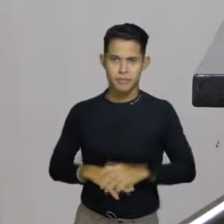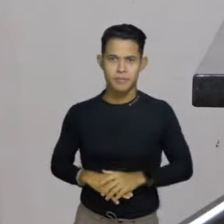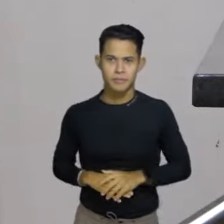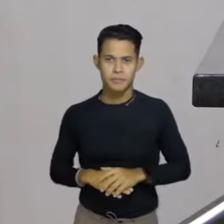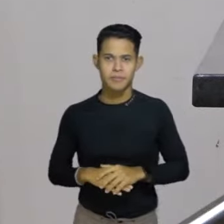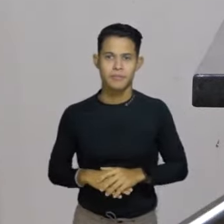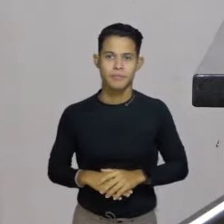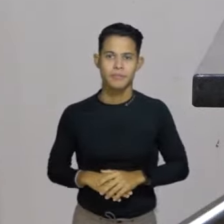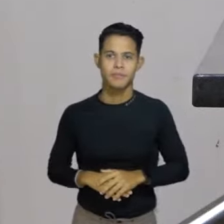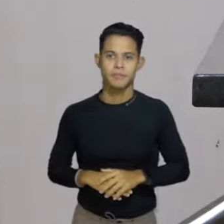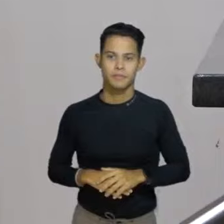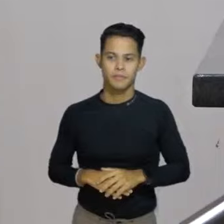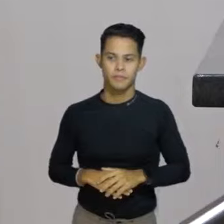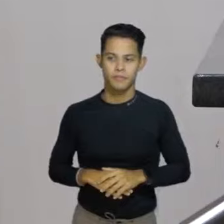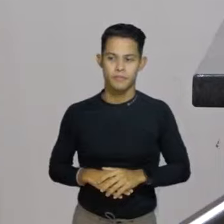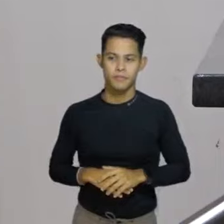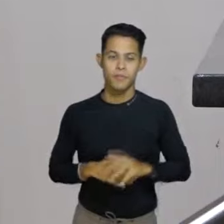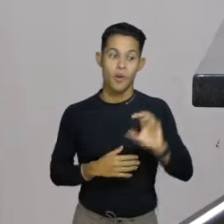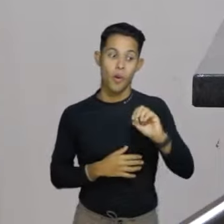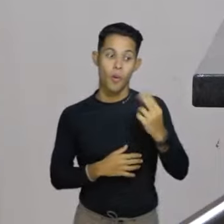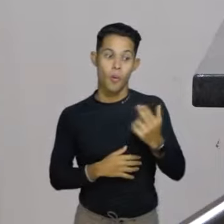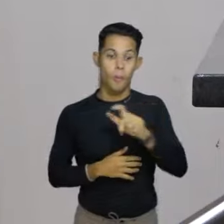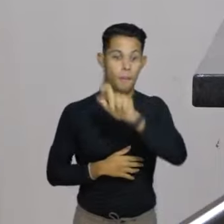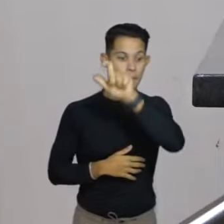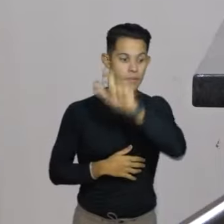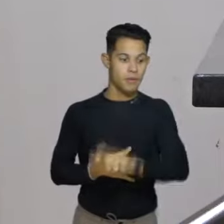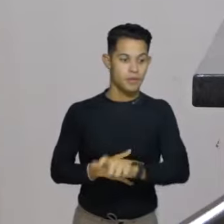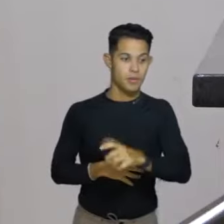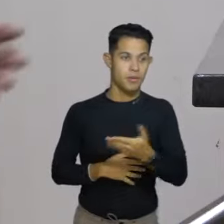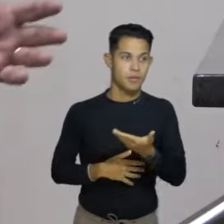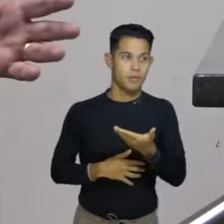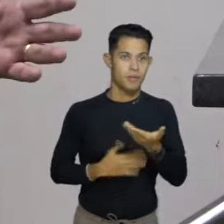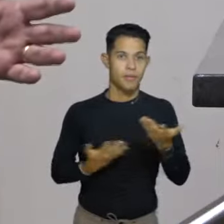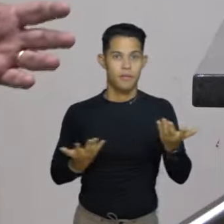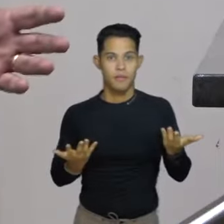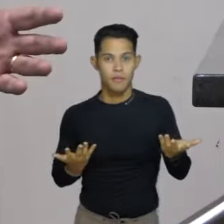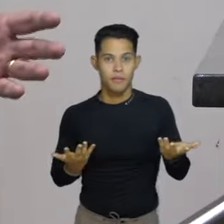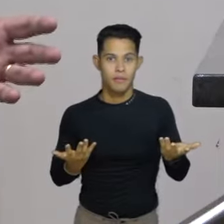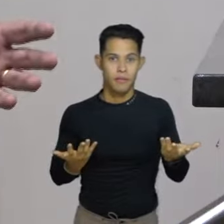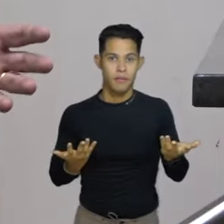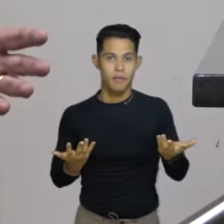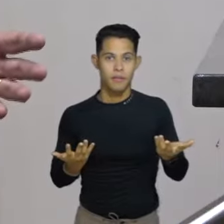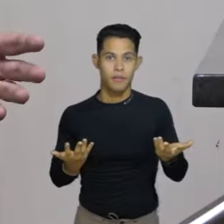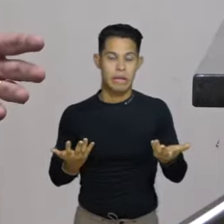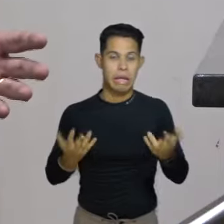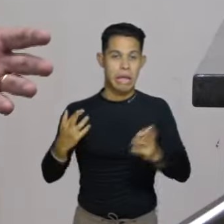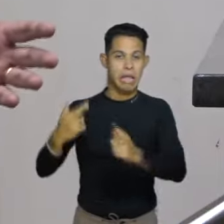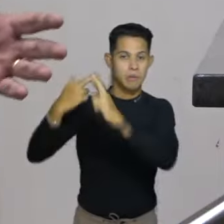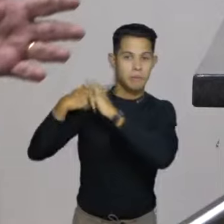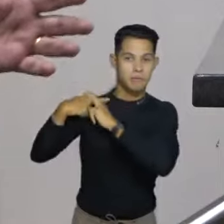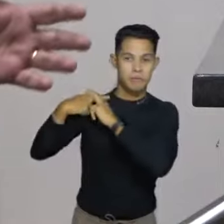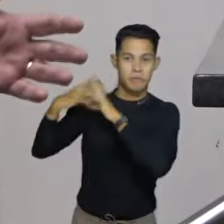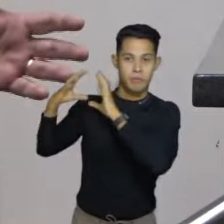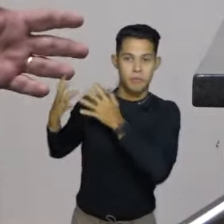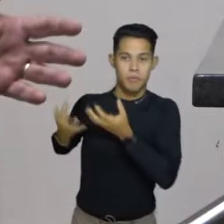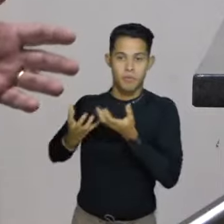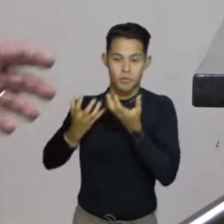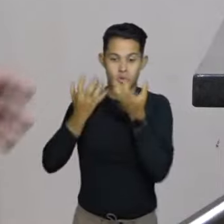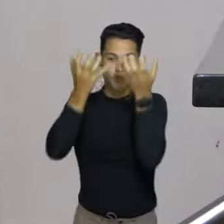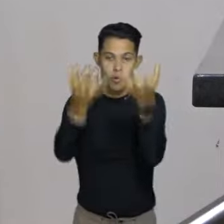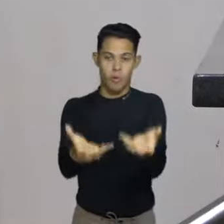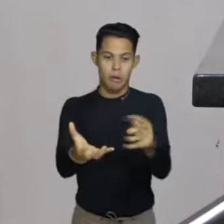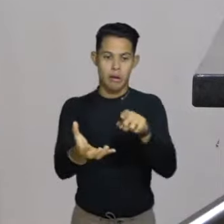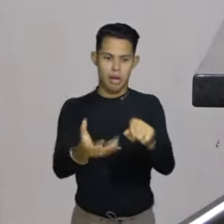isso ou então a pessoa joga toda a responsabilidade em cima do quê da justiça